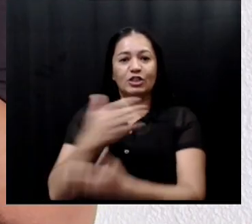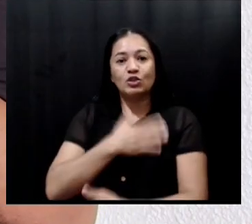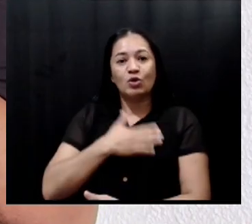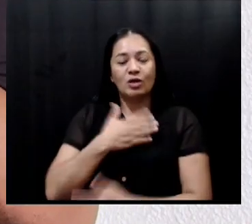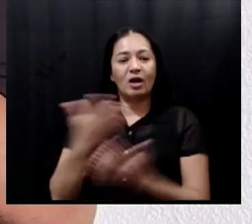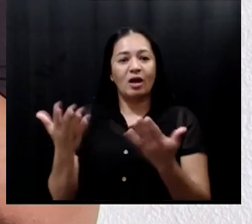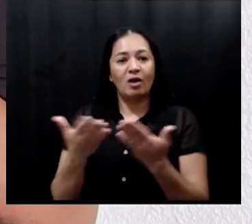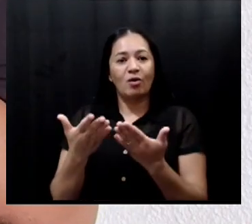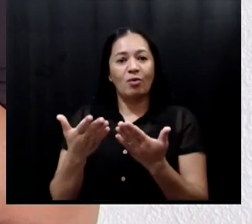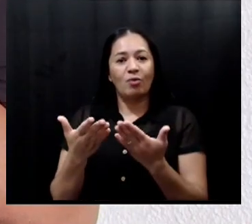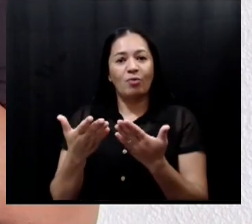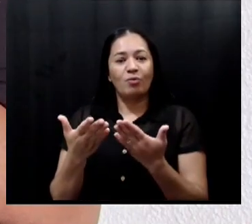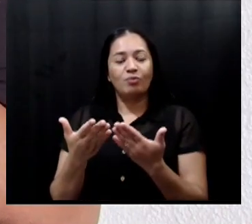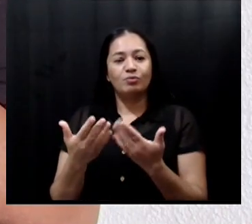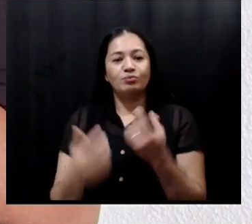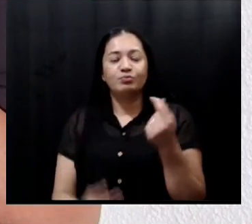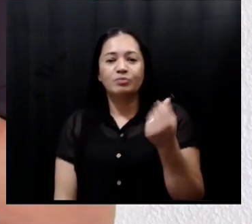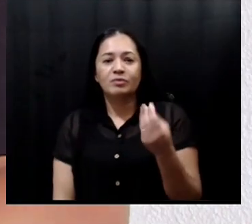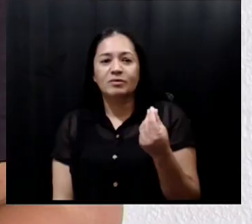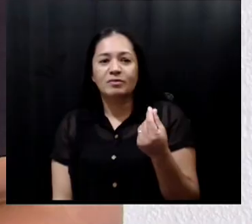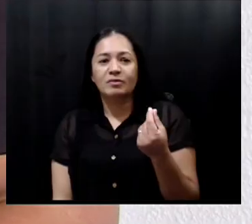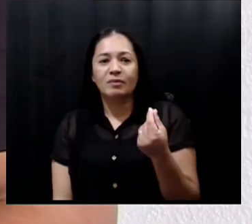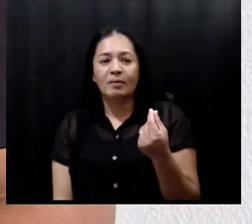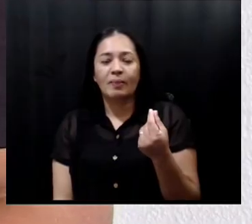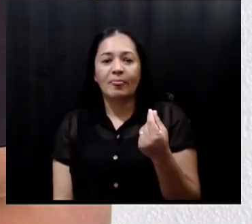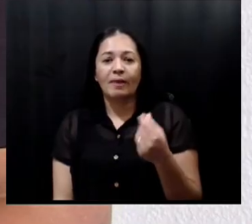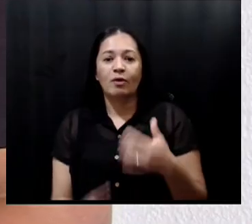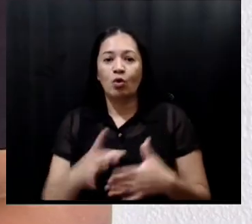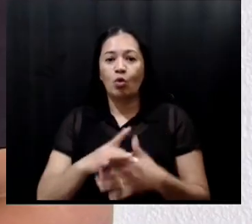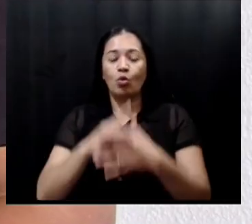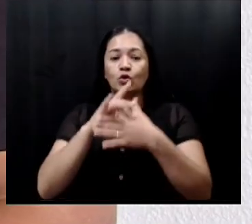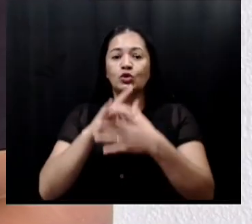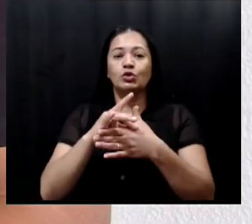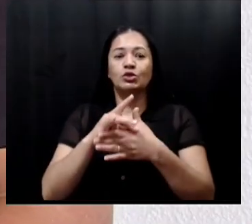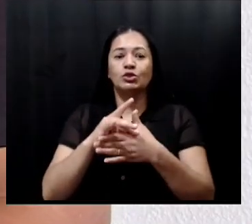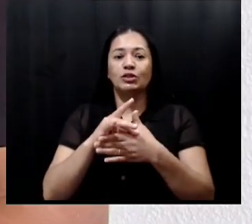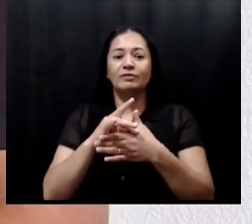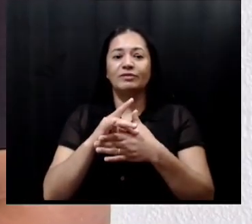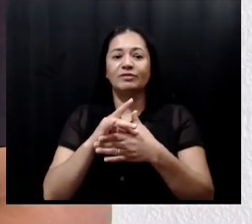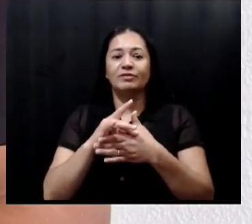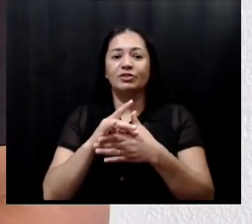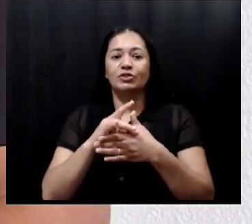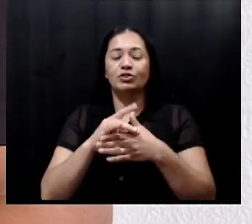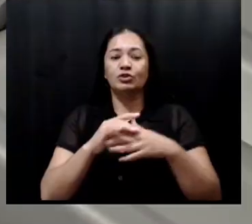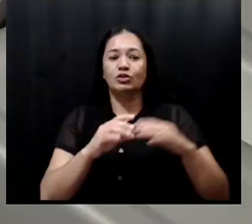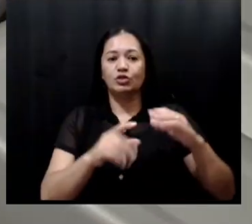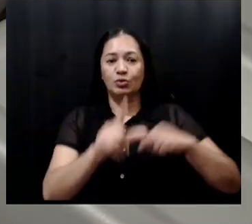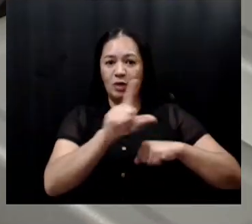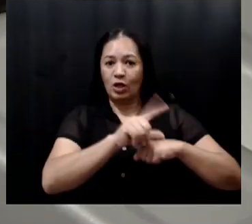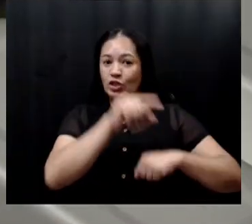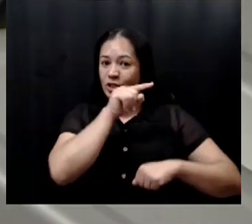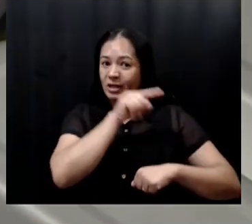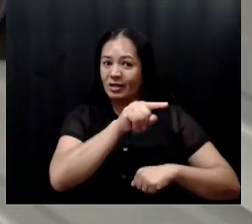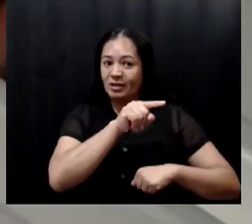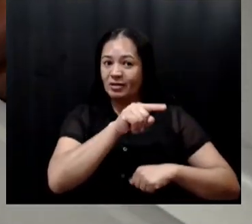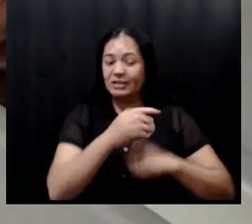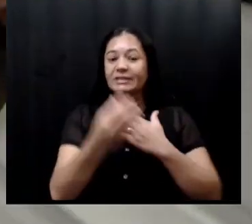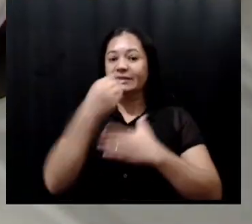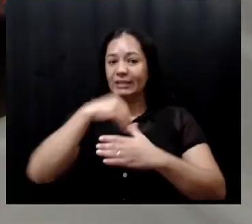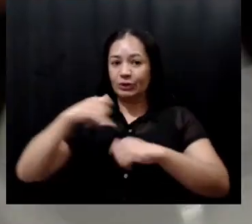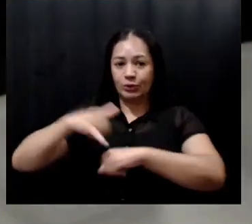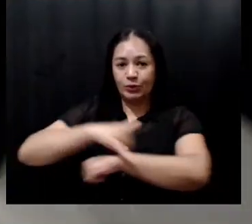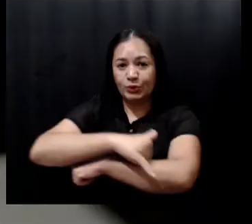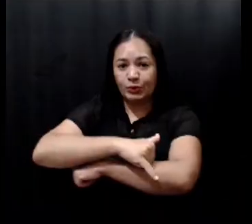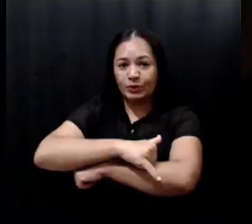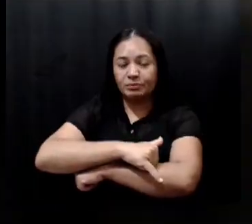um proprietário de um estabelecimento lá, dentro do aeroporto, entrou em